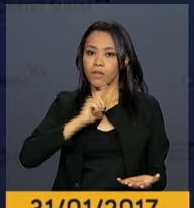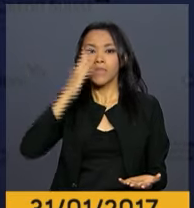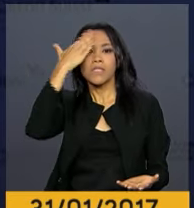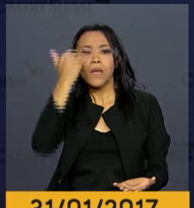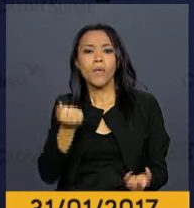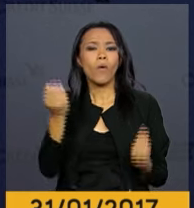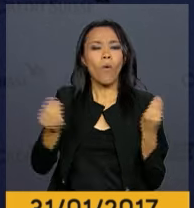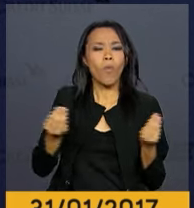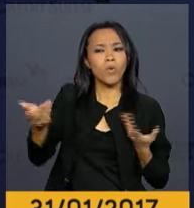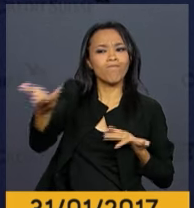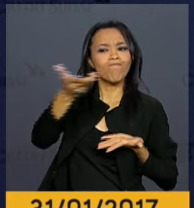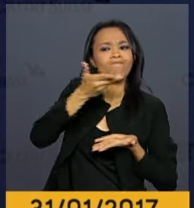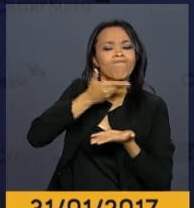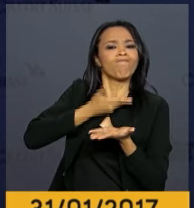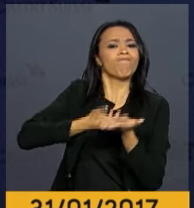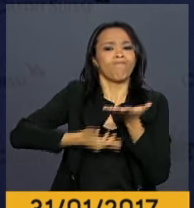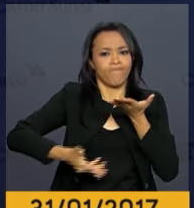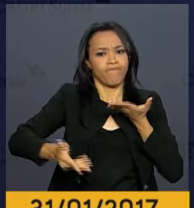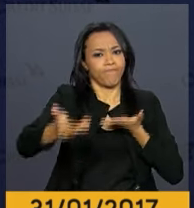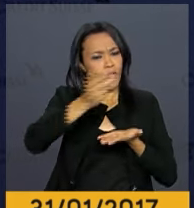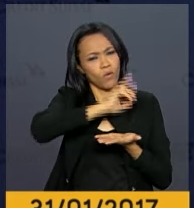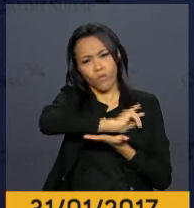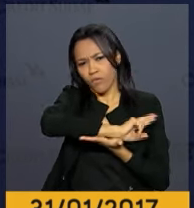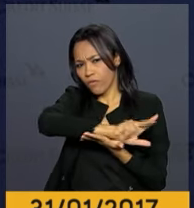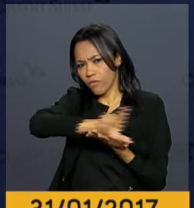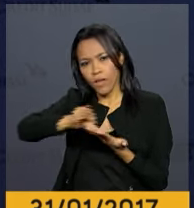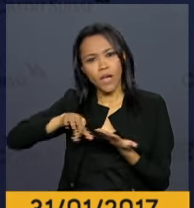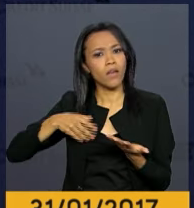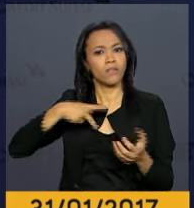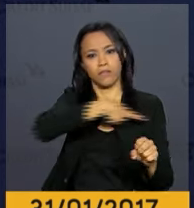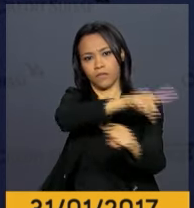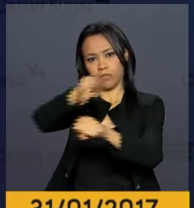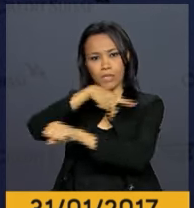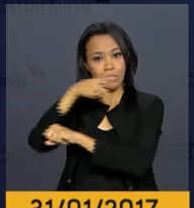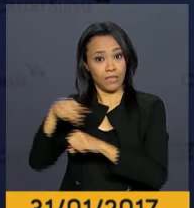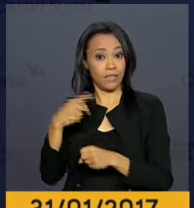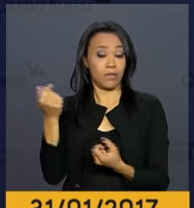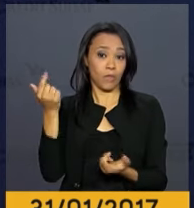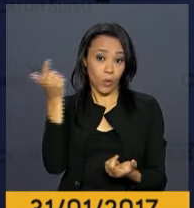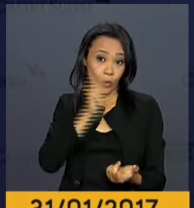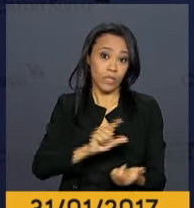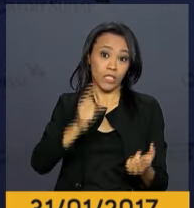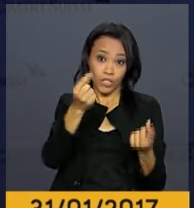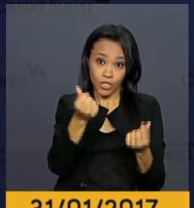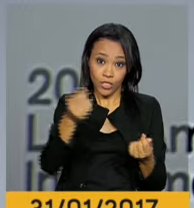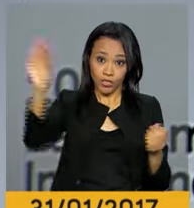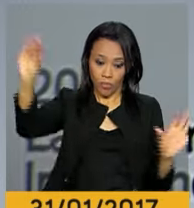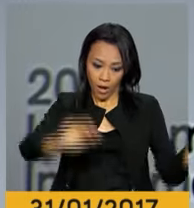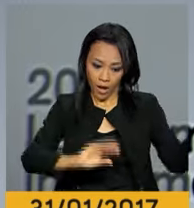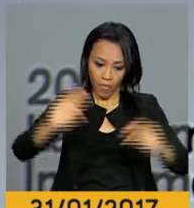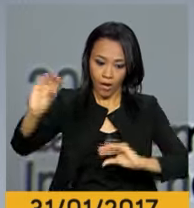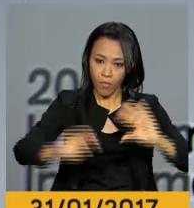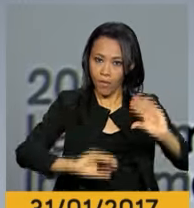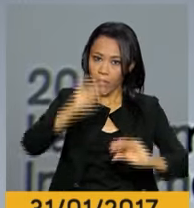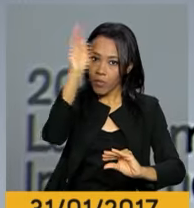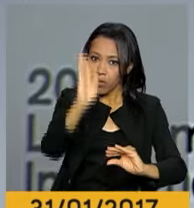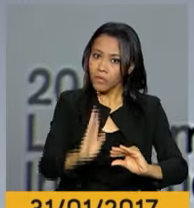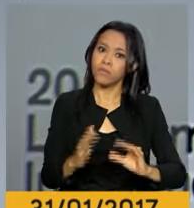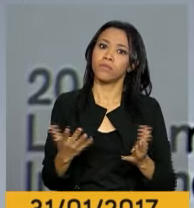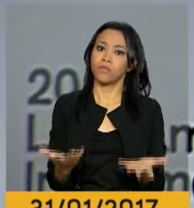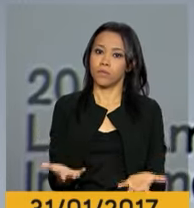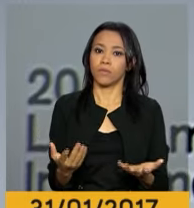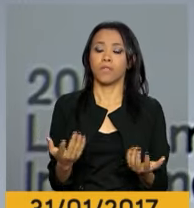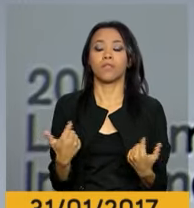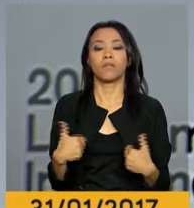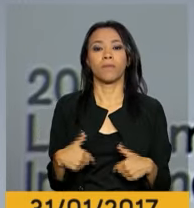eh muito acentuadamente com todos estes países para a geração de investimentos com uma vantagem extraordinária que